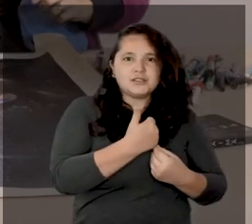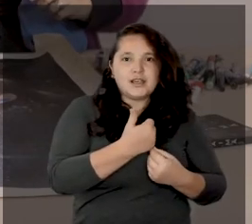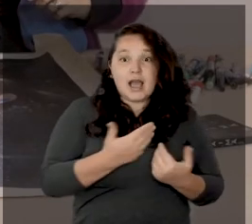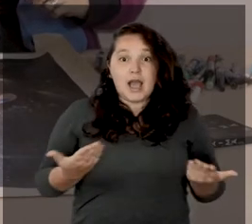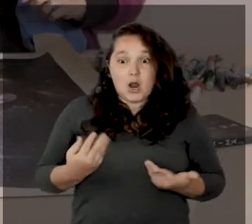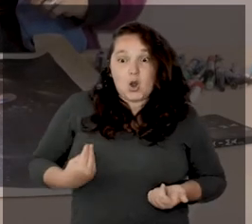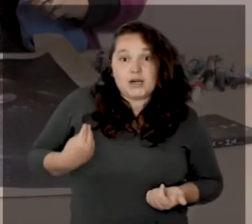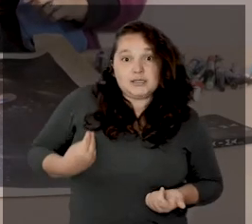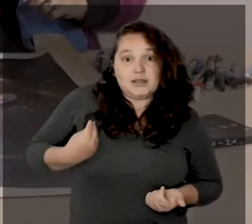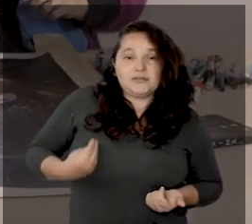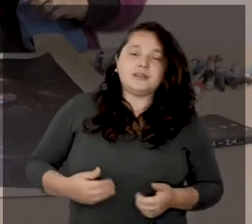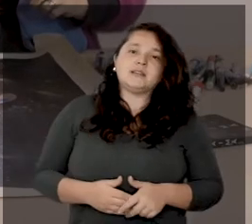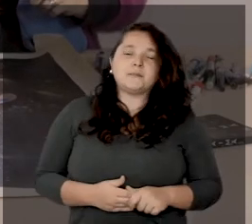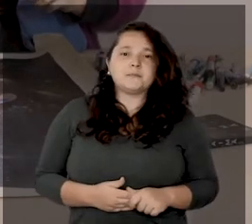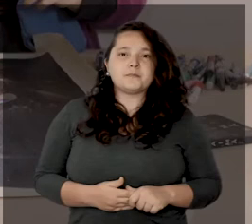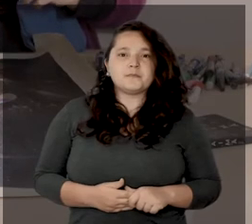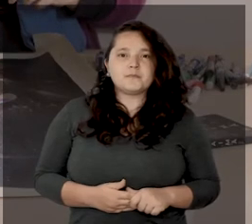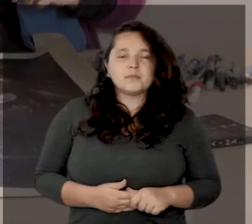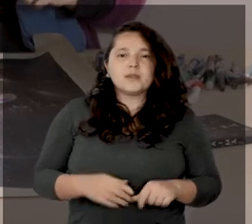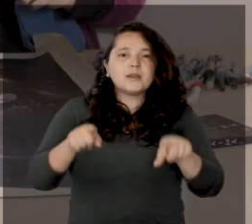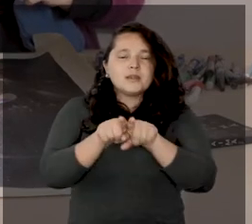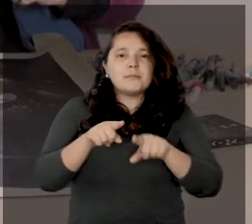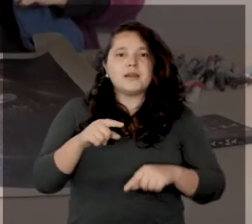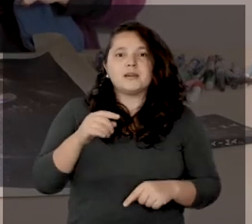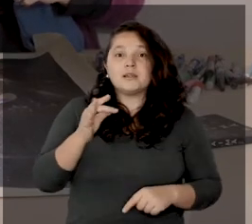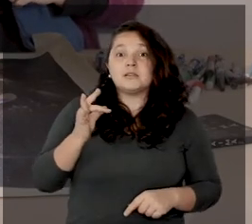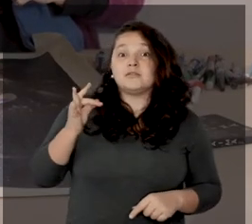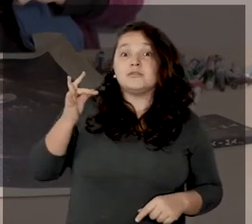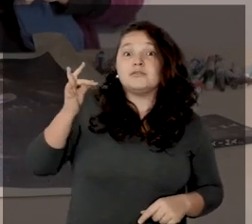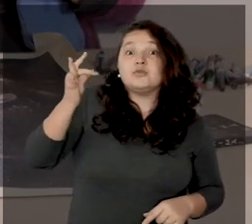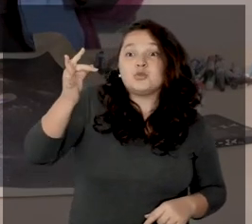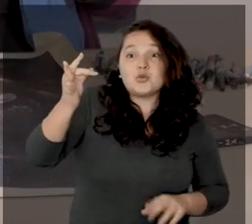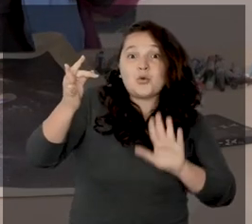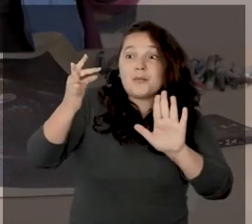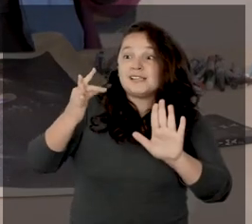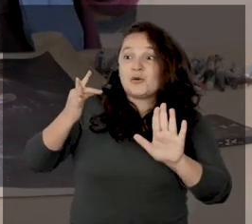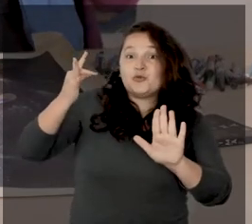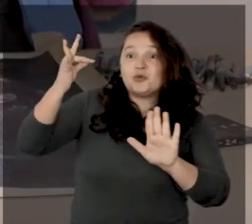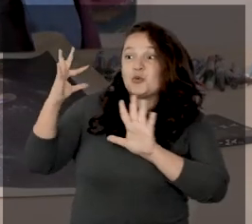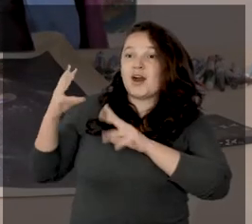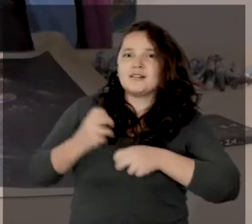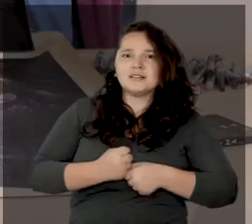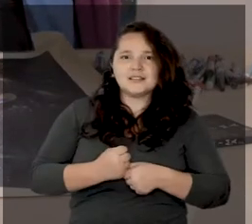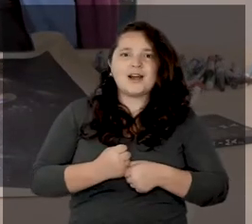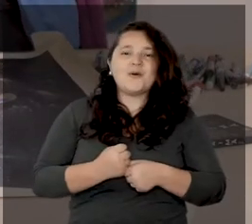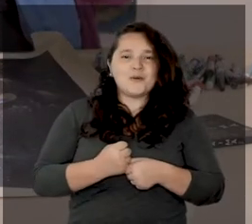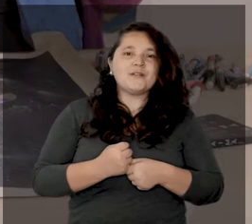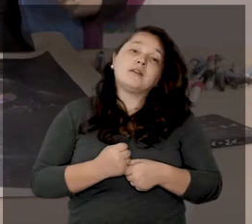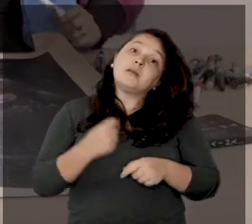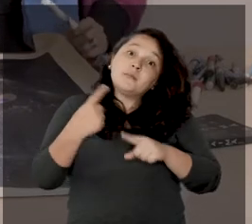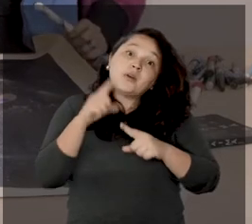ou nesse futuro ancestral agora, que está presente também, sabe? Que é porque é para o futuro também, né? Falando mais uma